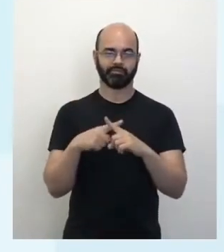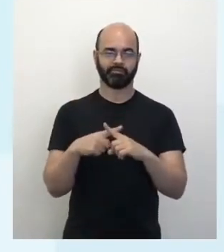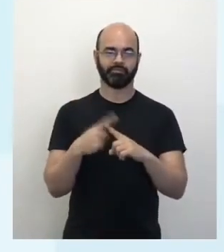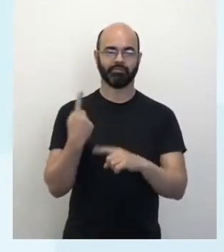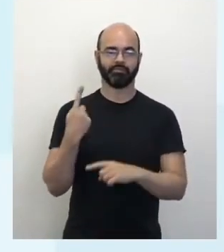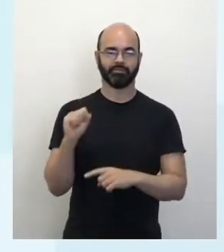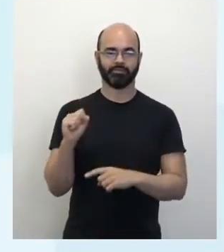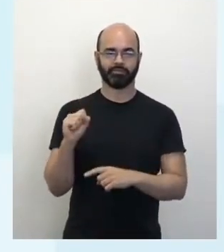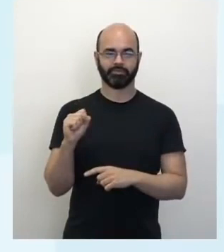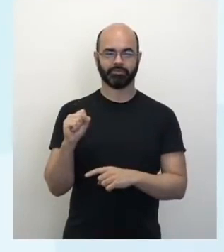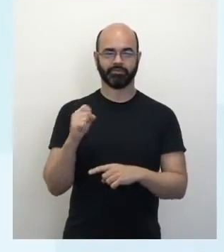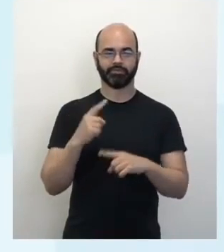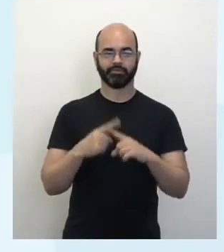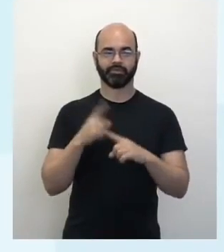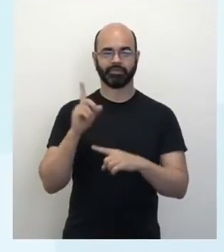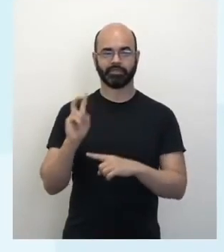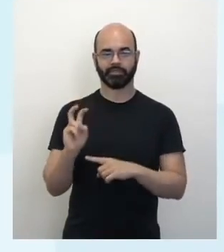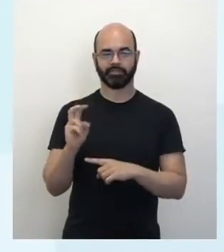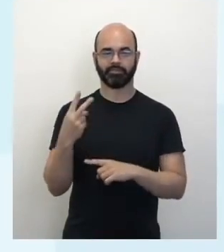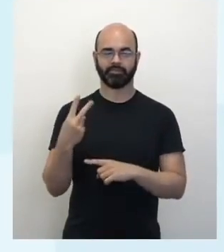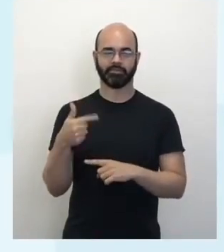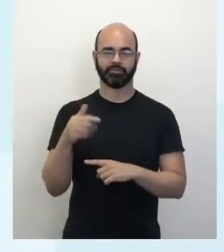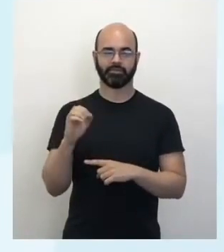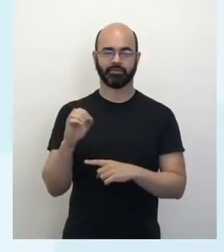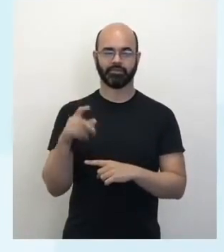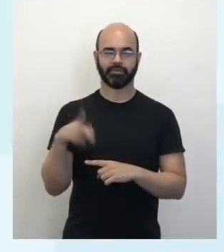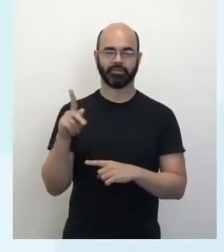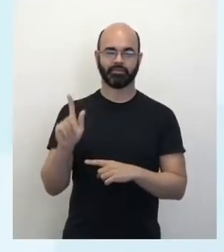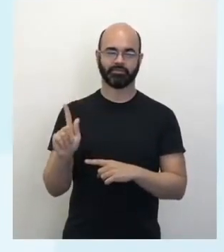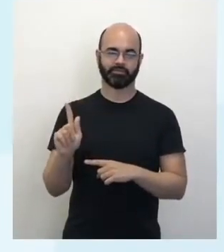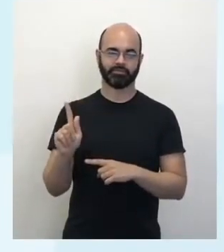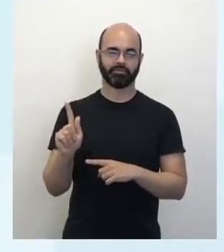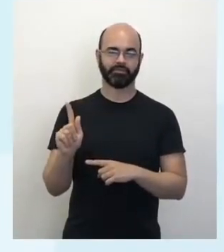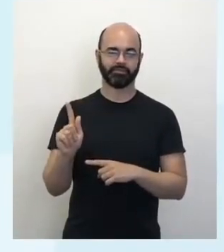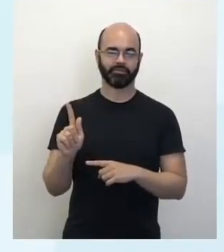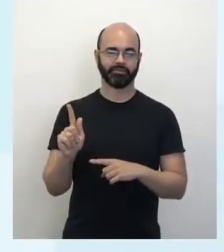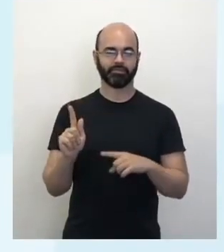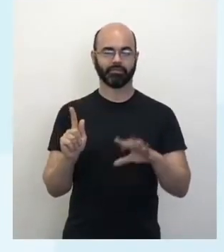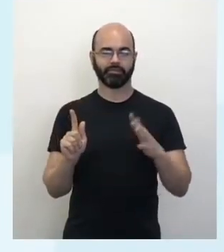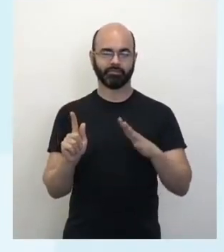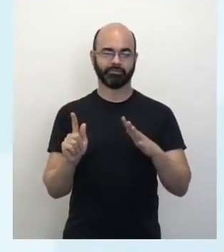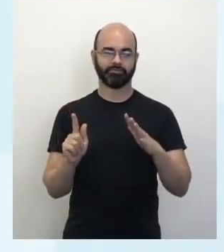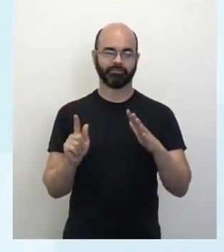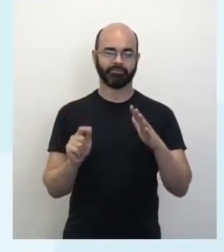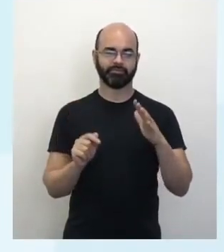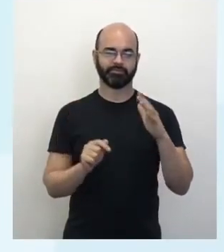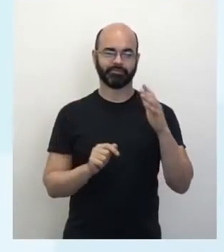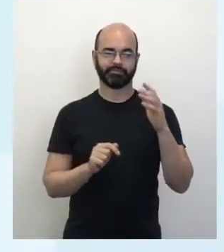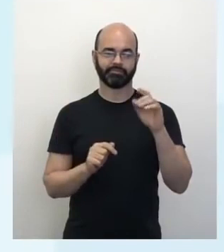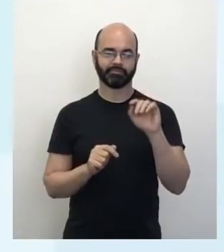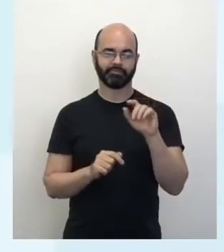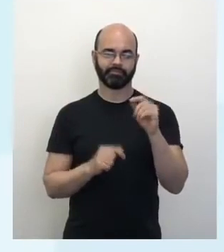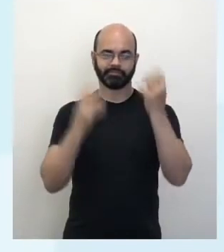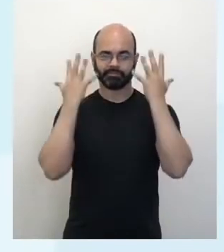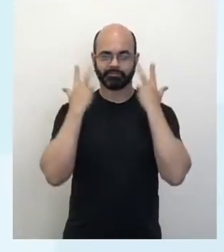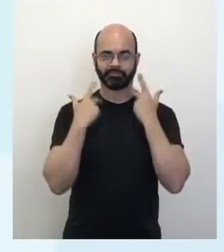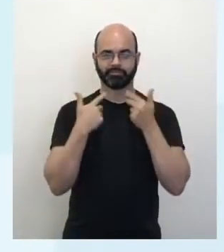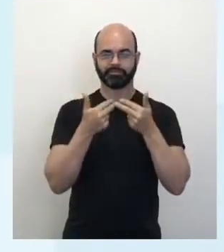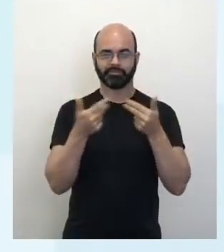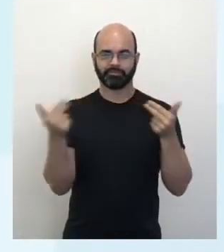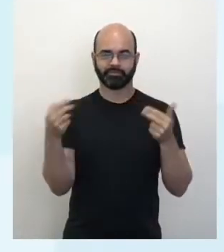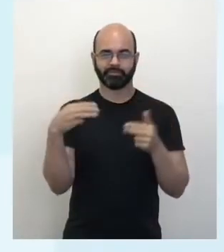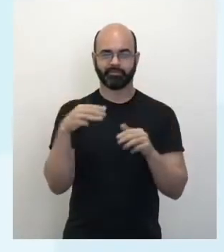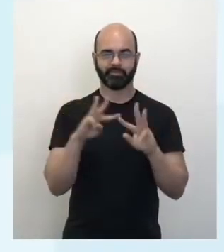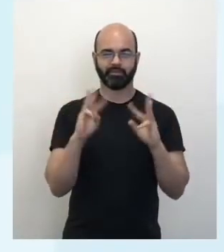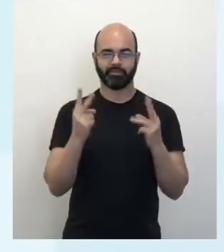18 vezes 15, 270 quilogramas. Eu chego ali na ideia do quanto o leão tem ali de massa e eu